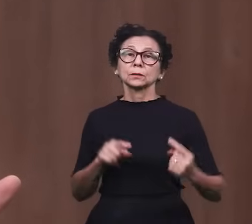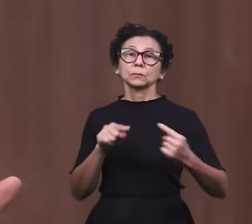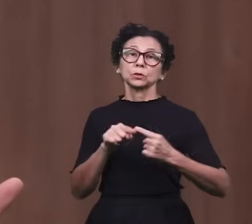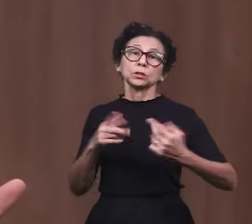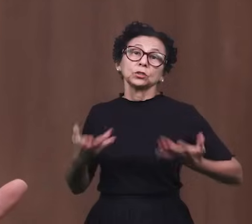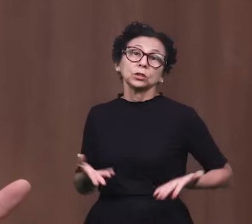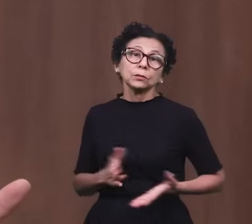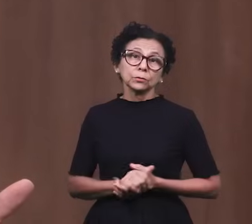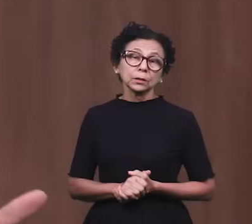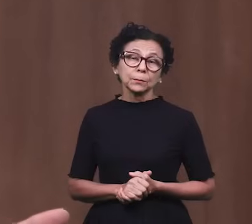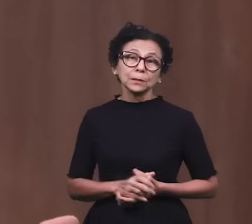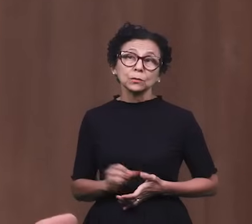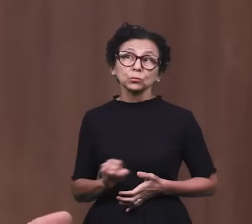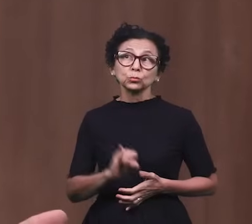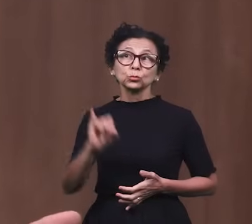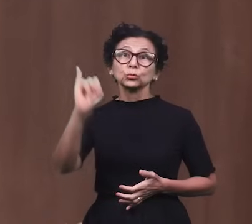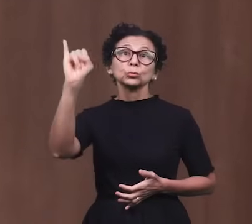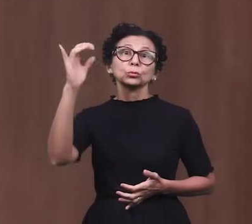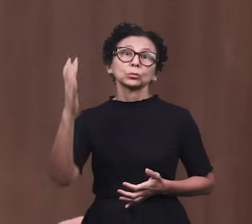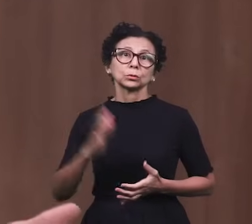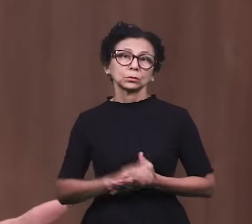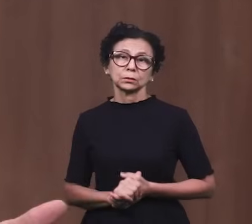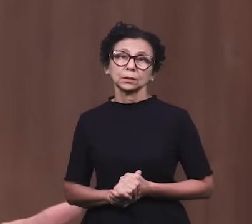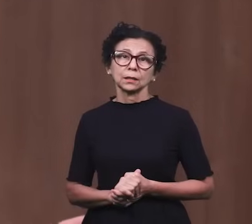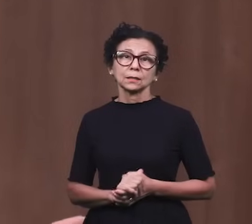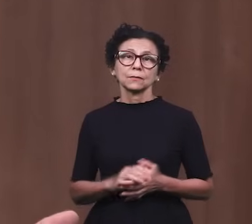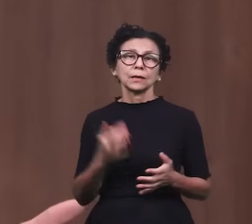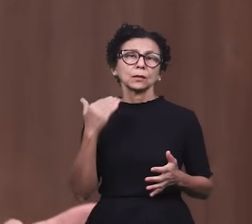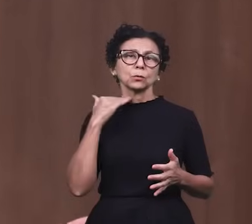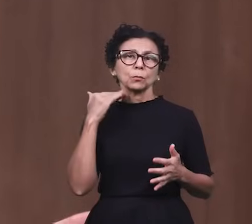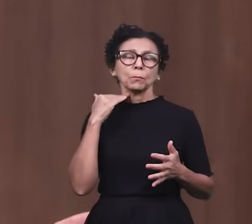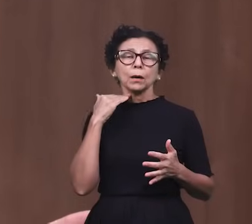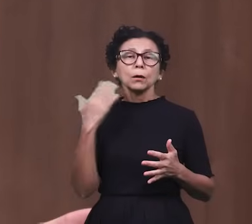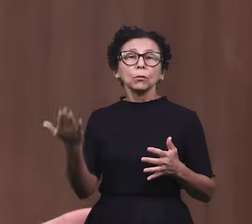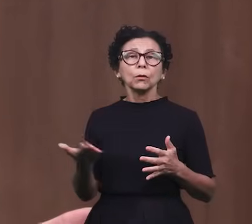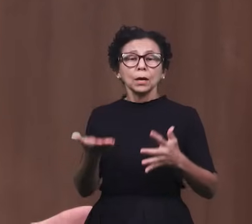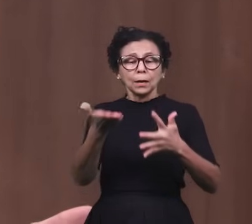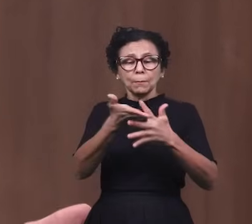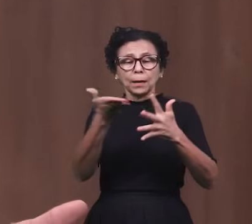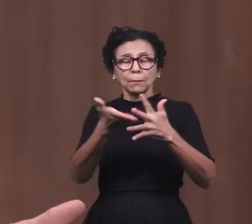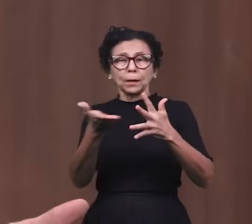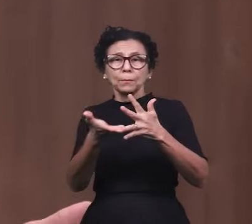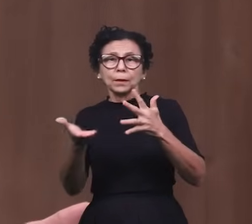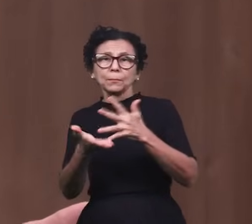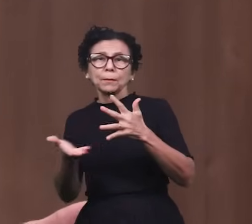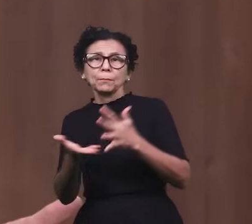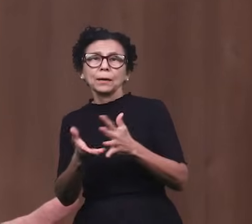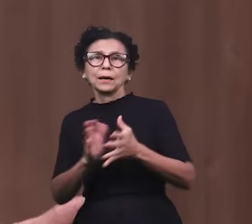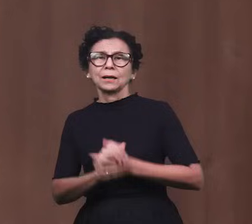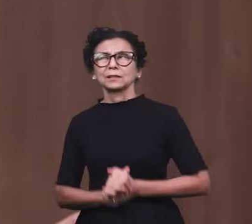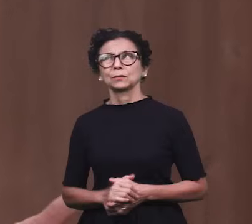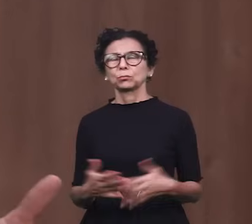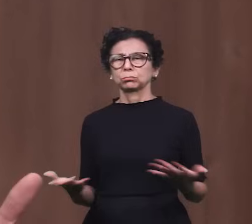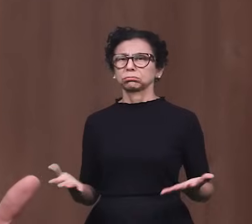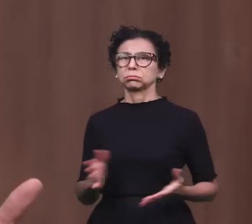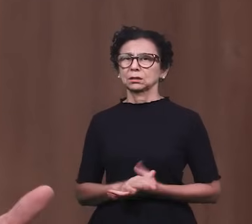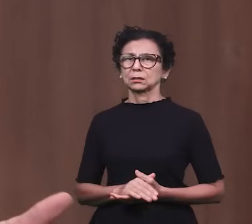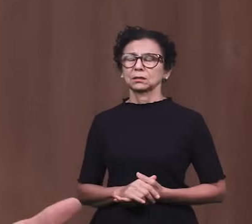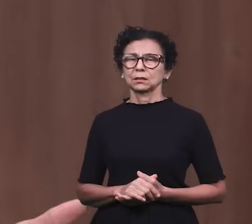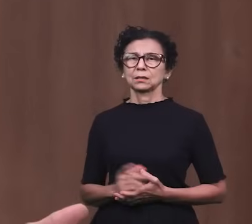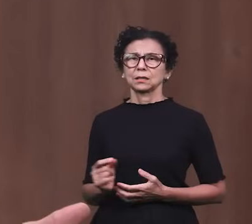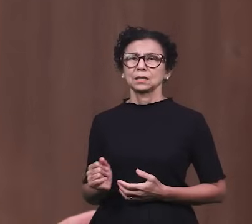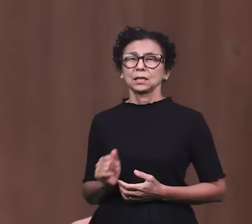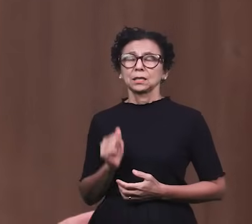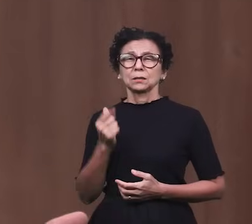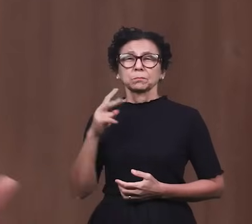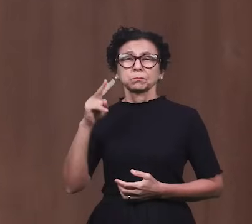tenha que tomar muitos juros, não tem que pagar muitos juros, não tem que financiar para antecipar esse sonho. E às vezes quando você for casar, você já tem ali o recurso ali para pagar